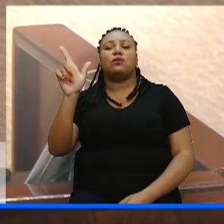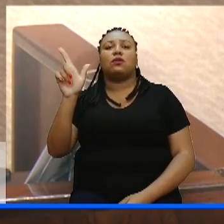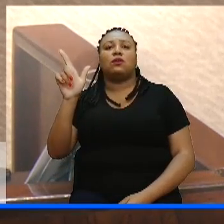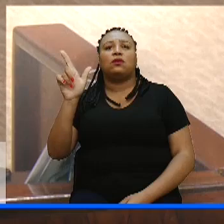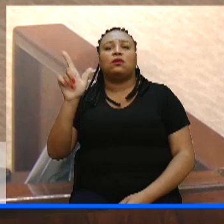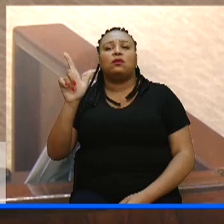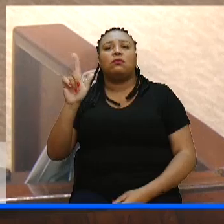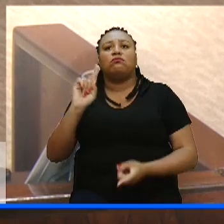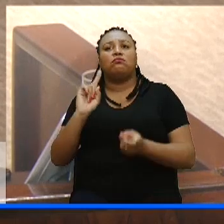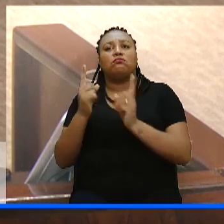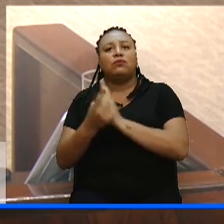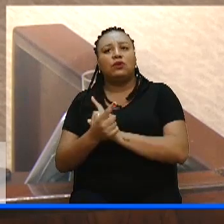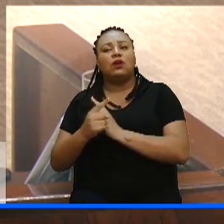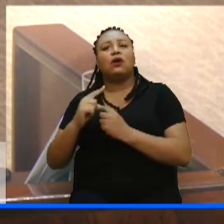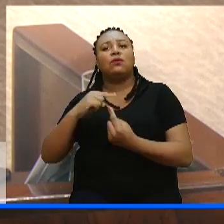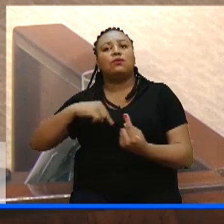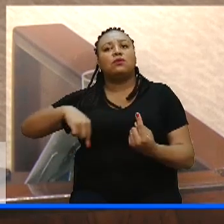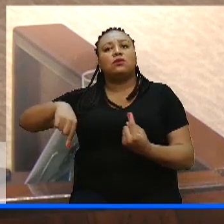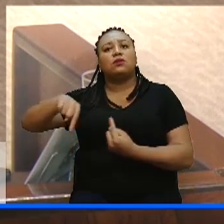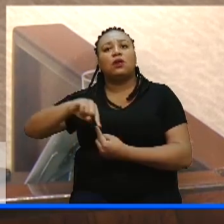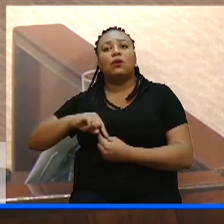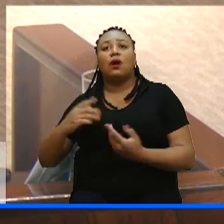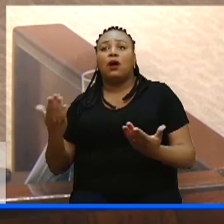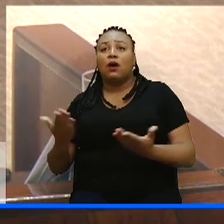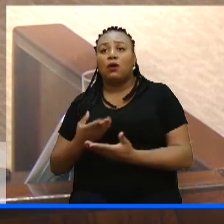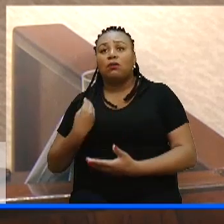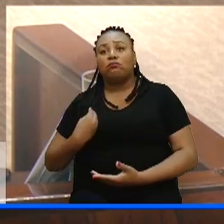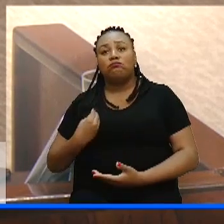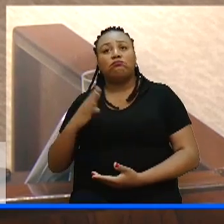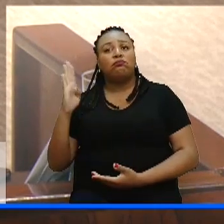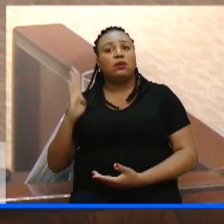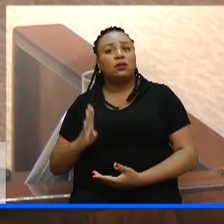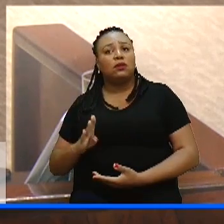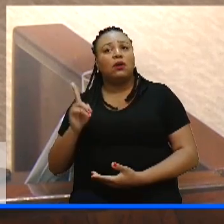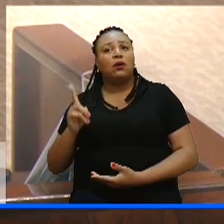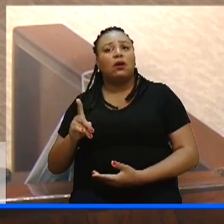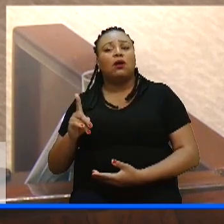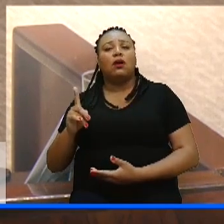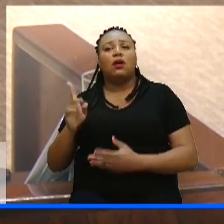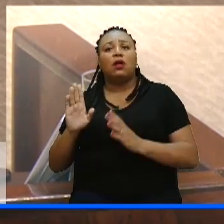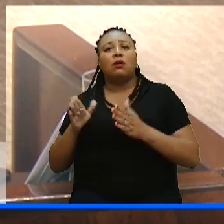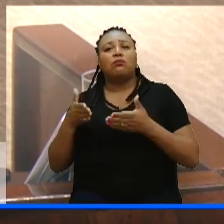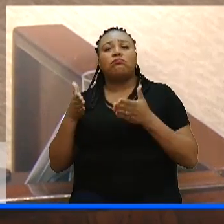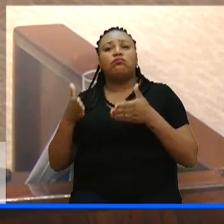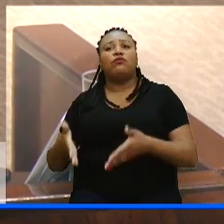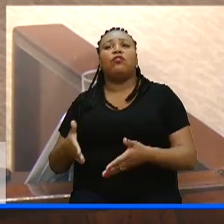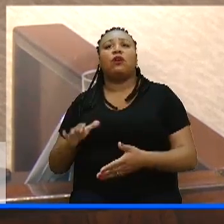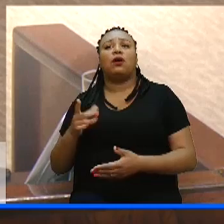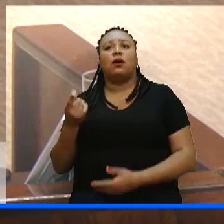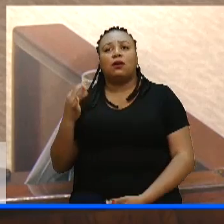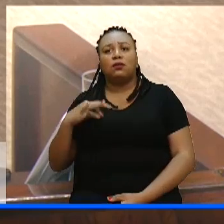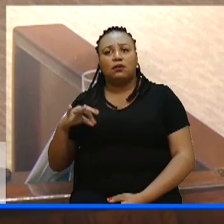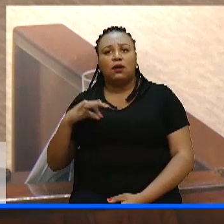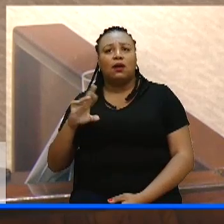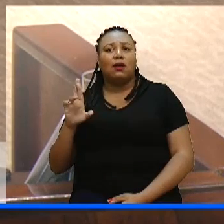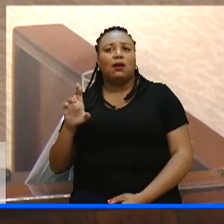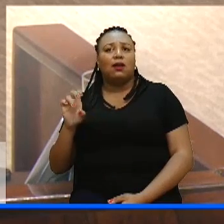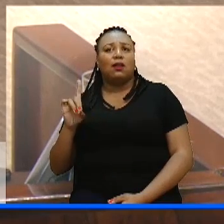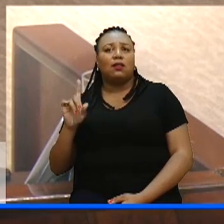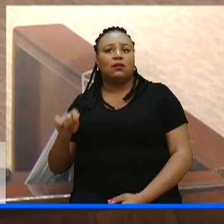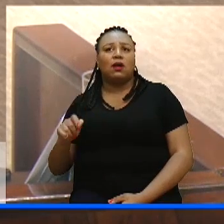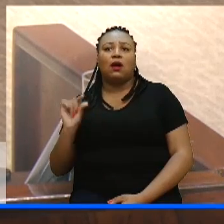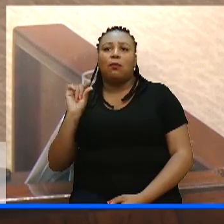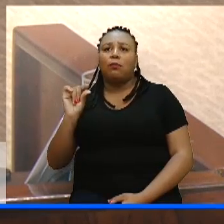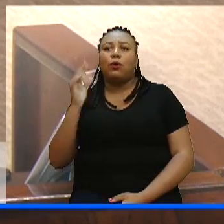inverter o ciclo porque agora o ciclo que nós vivemos no brasil um ciclo de concentração de renda há poucos dias atrás foram